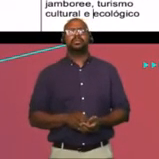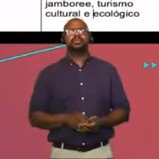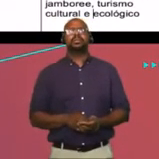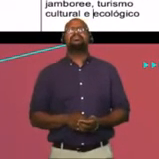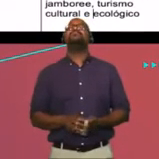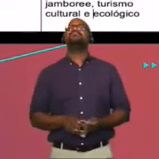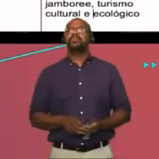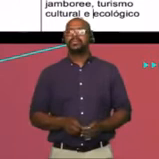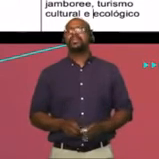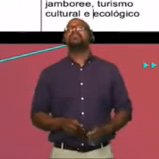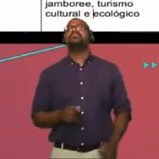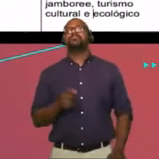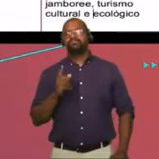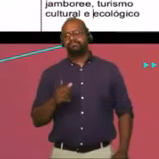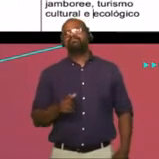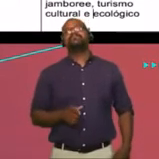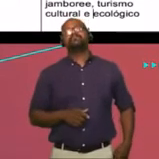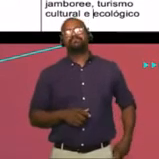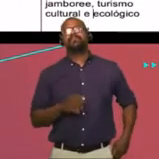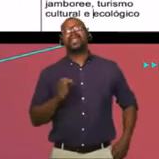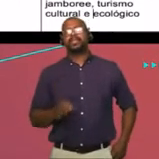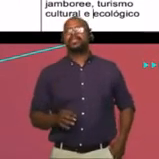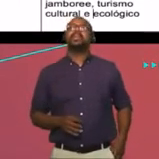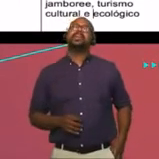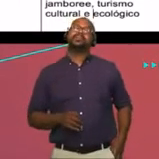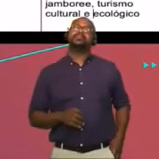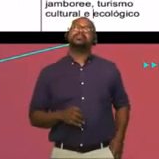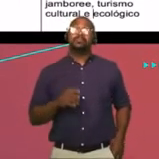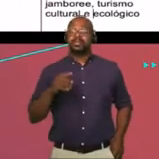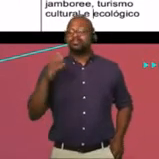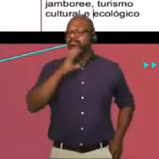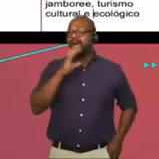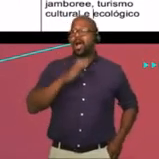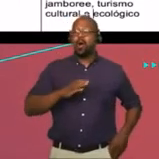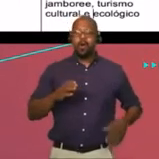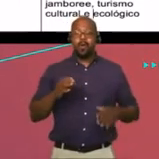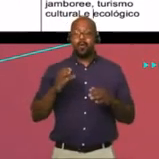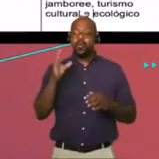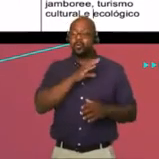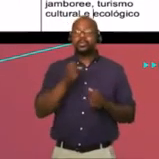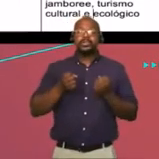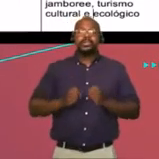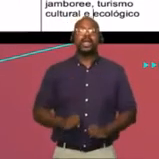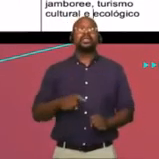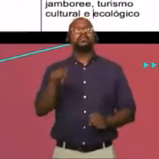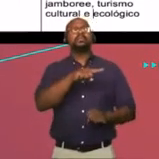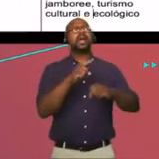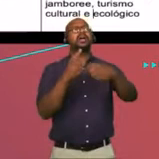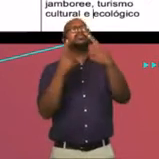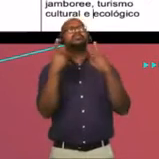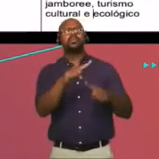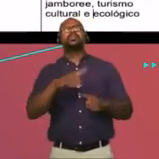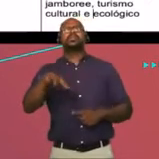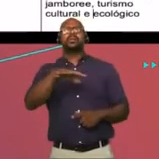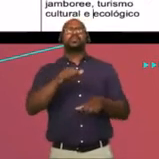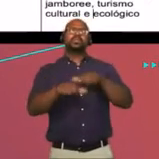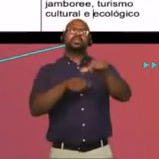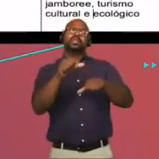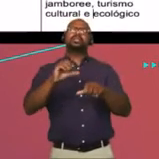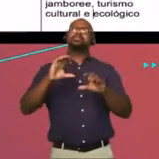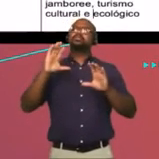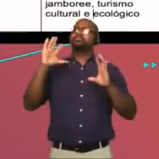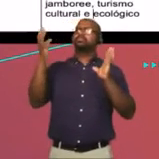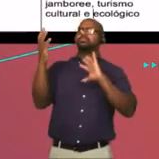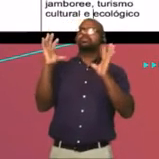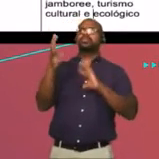e não é assim mesmo Tá certo então tomar medidas urgentes para combater as mudanças climáticas e seus aspectos tão nós